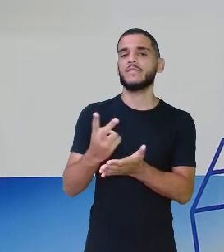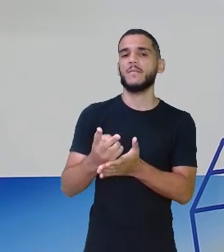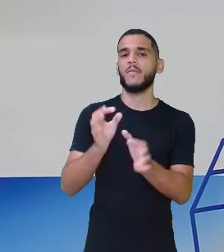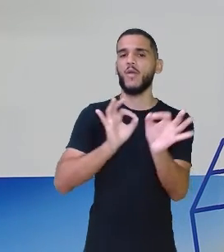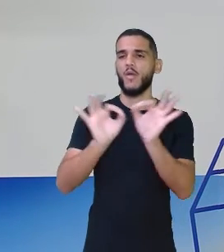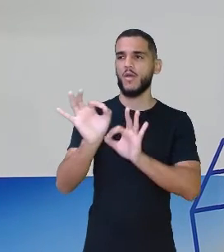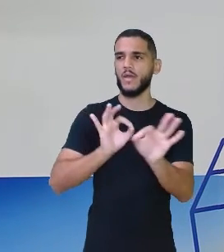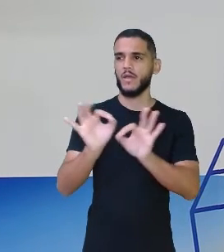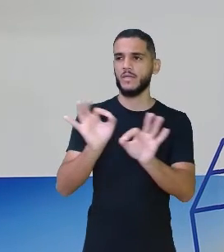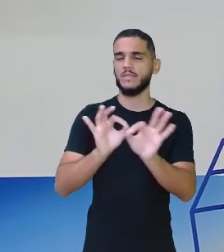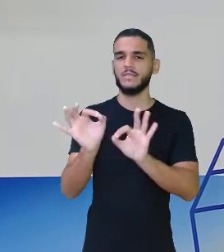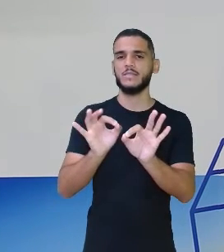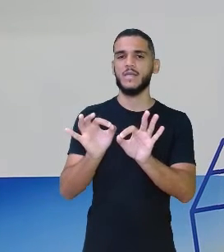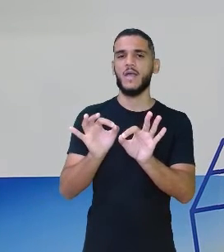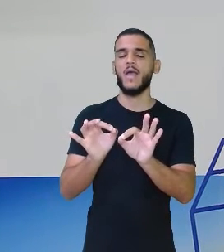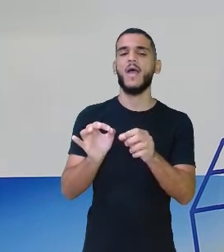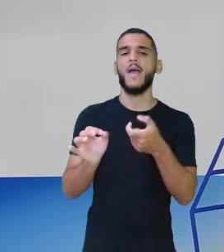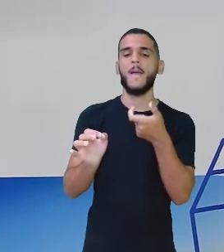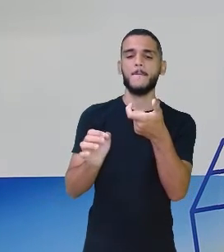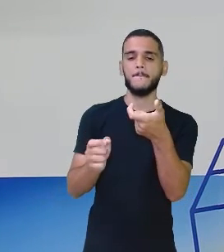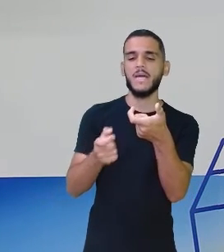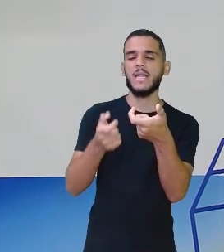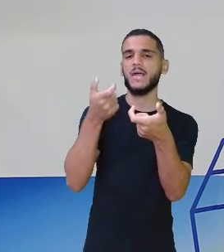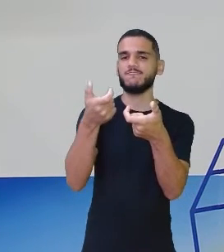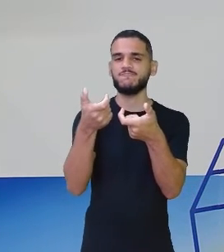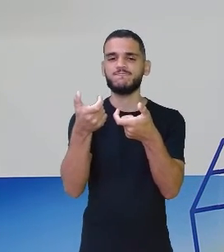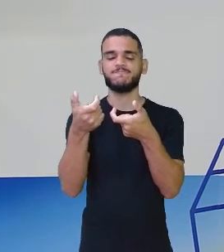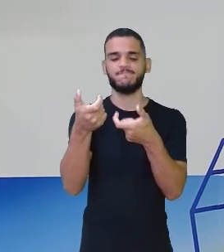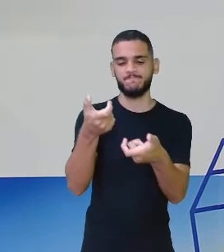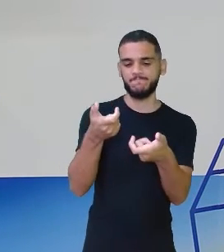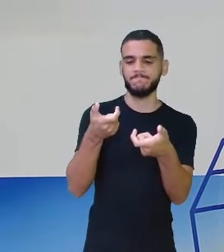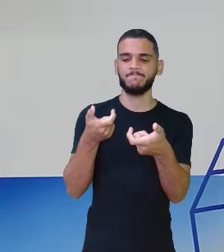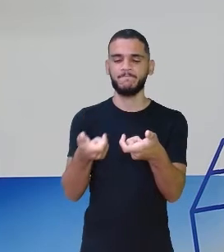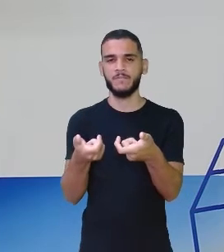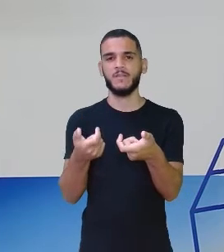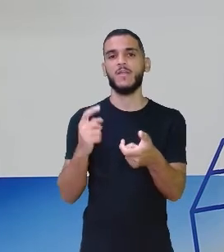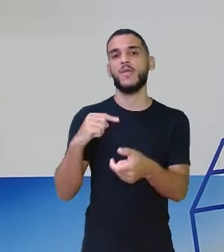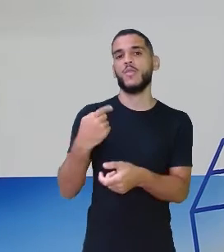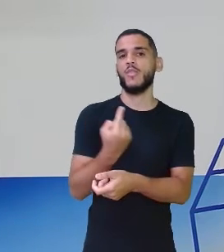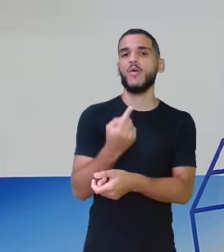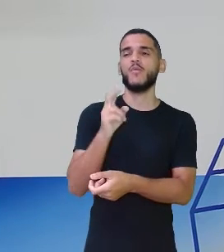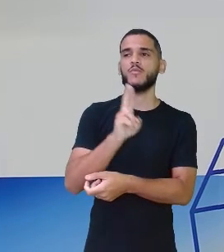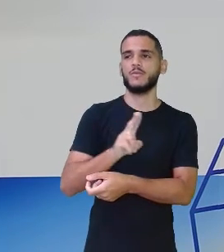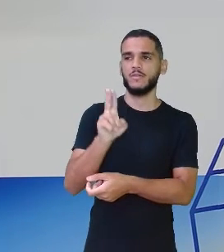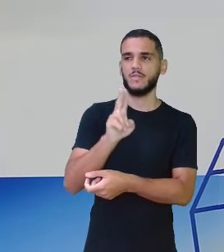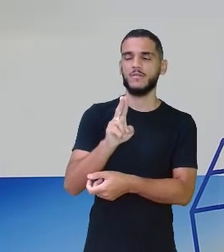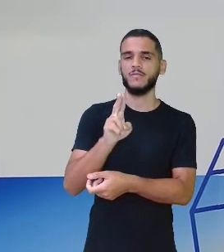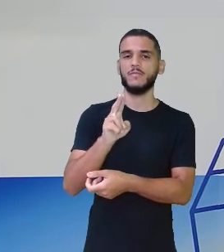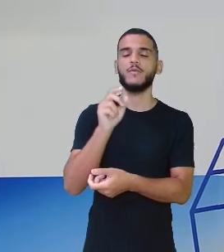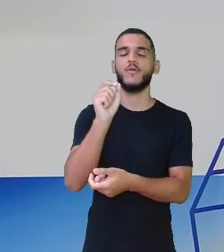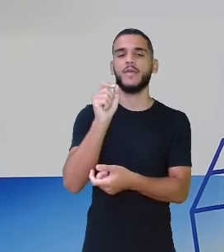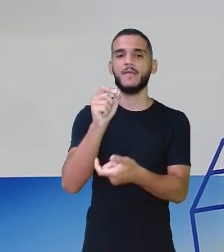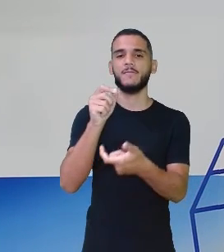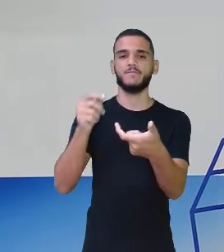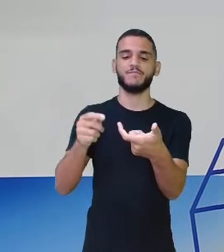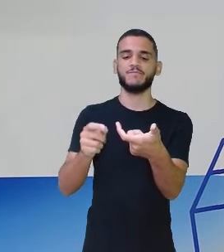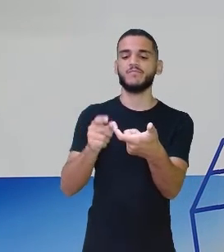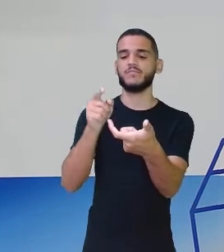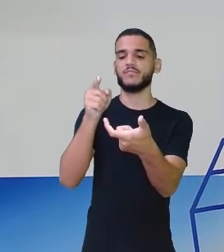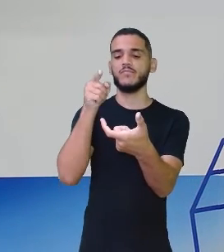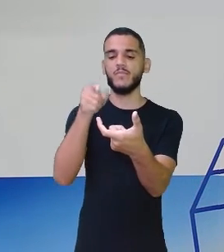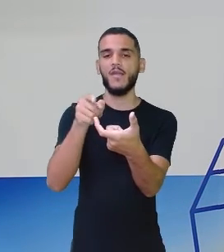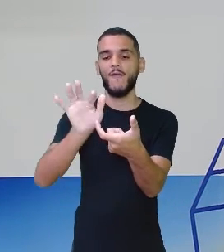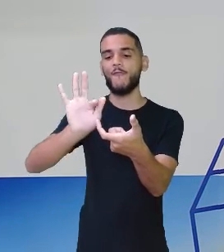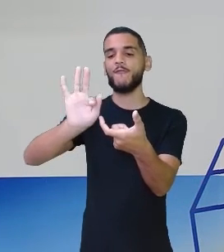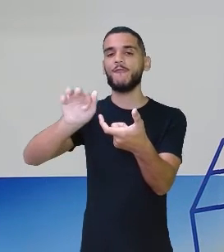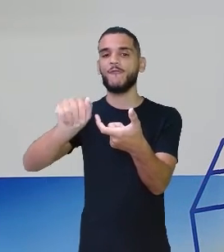contagem das palavras, das sílabas nas palavras, a gente conta do final para o começo